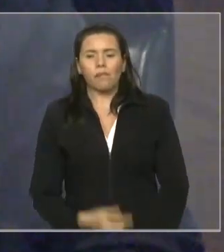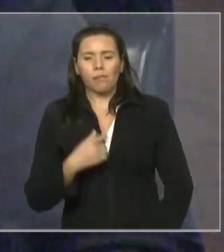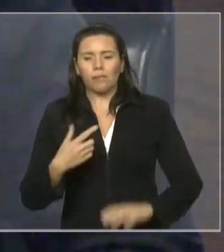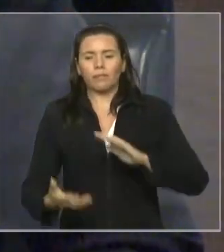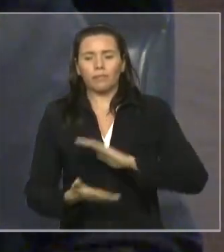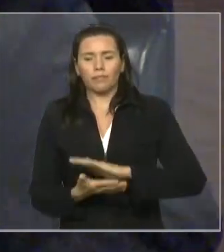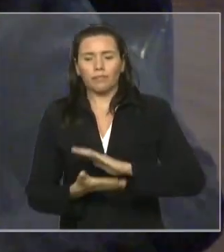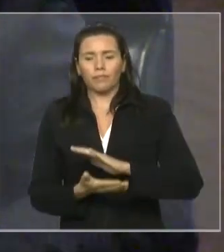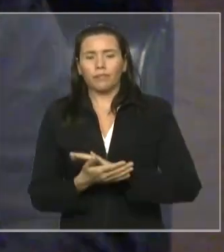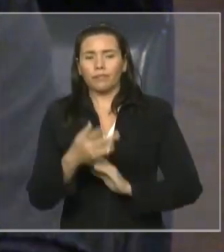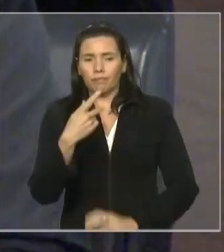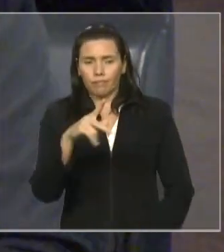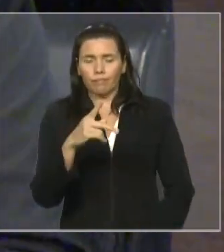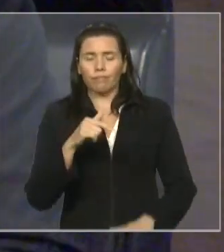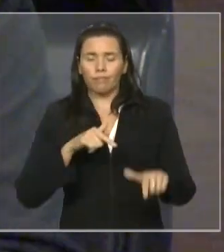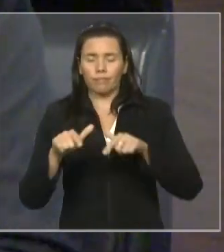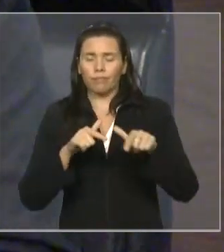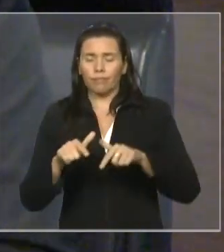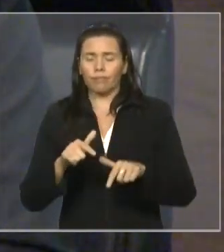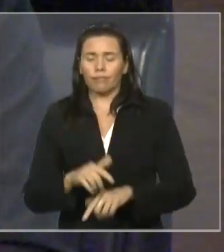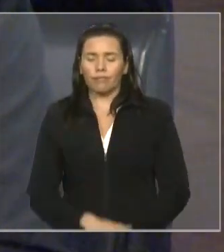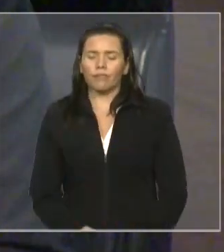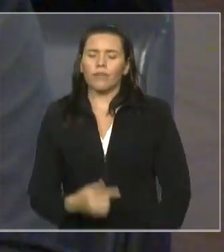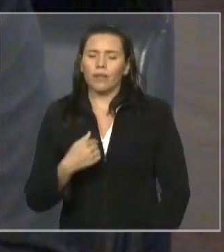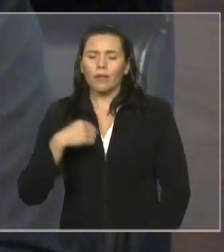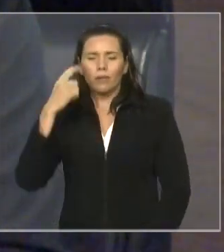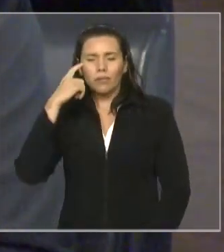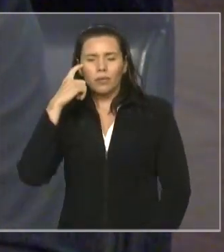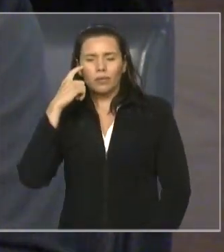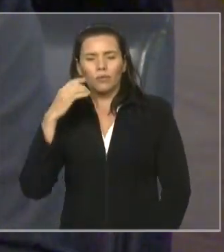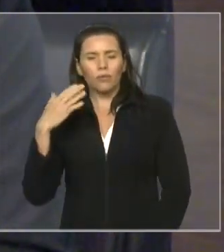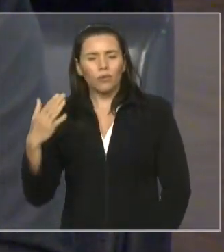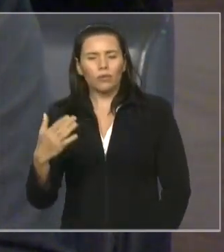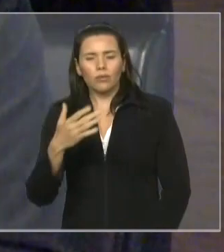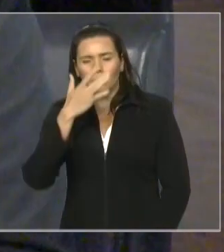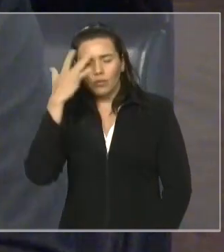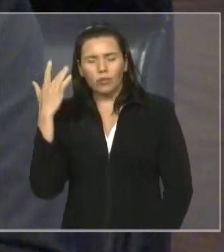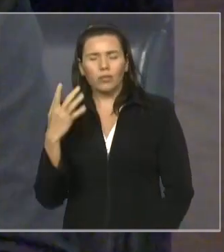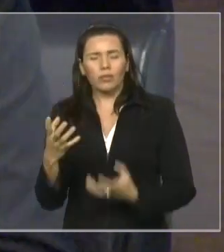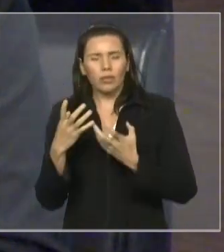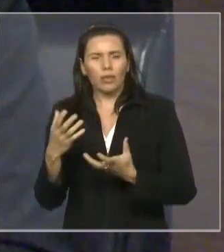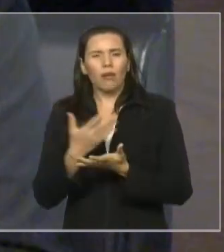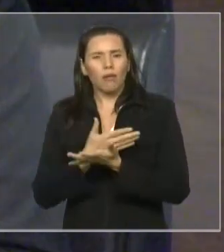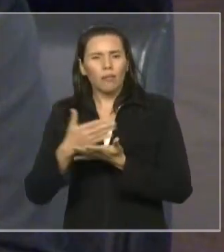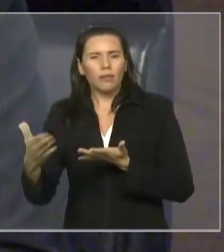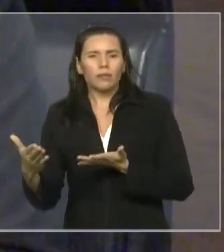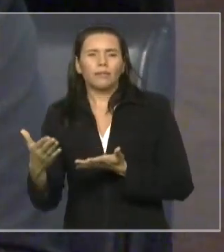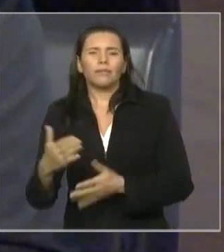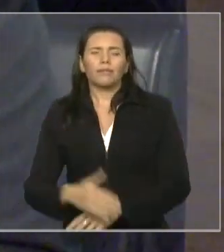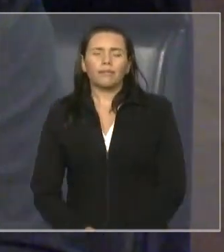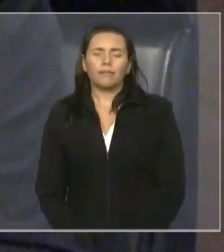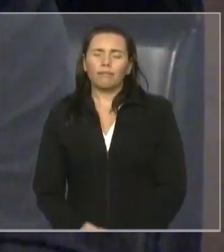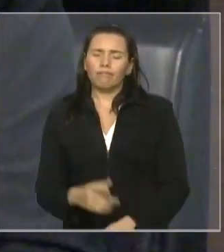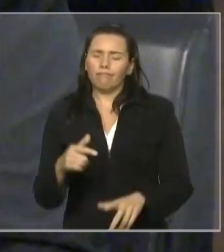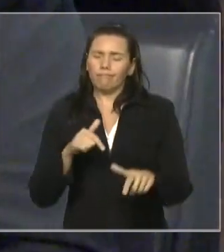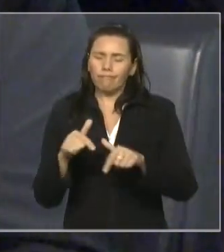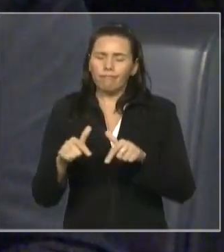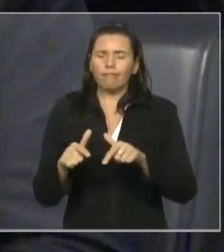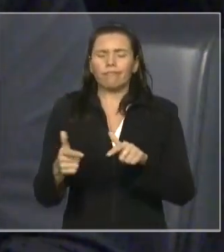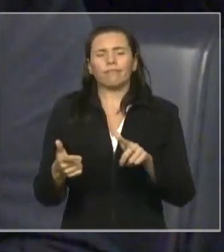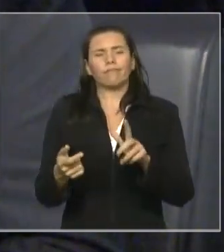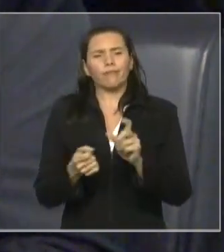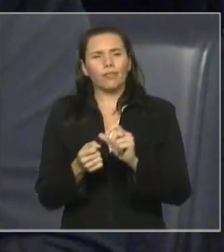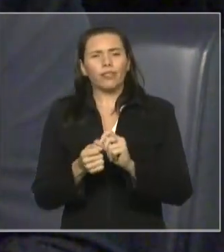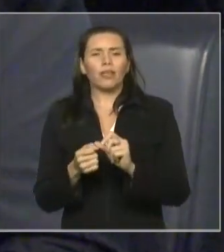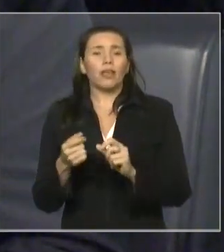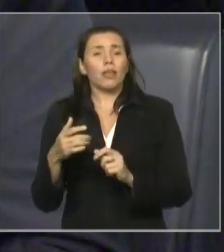a iniciativa. Eu acredito que todas as iniciativas de baixo custo, elas têm um papel importante, até porque hoje elas